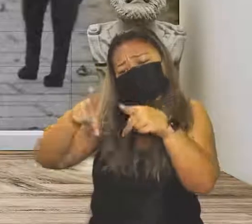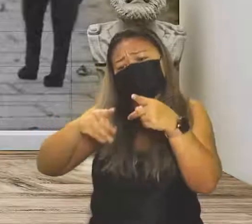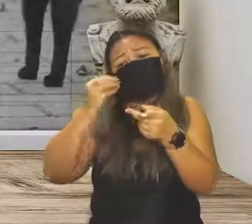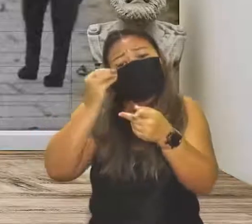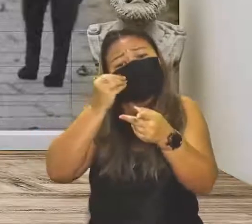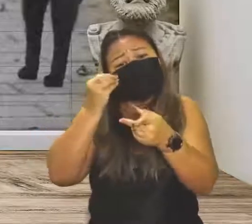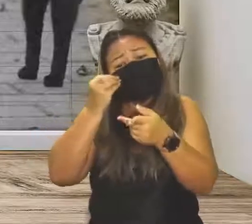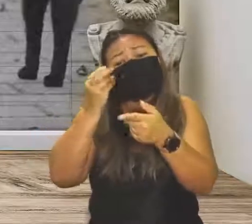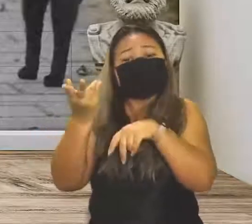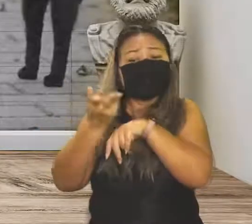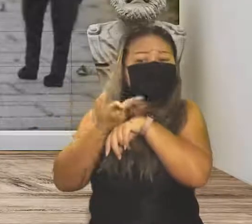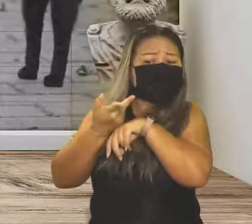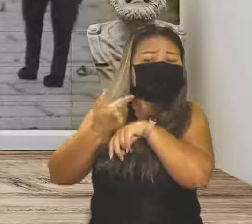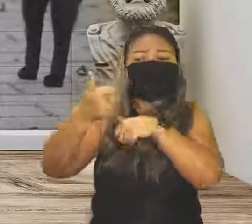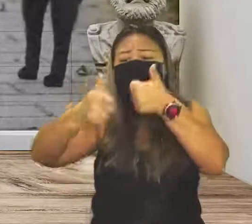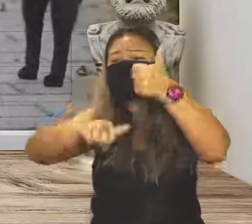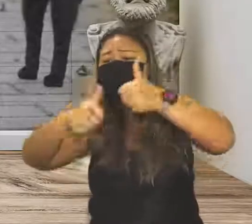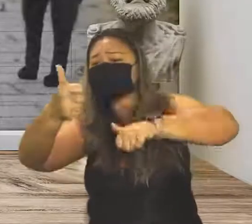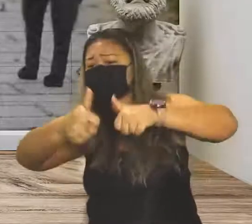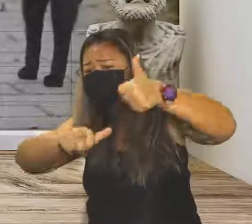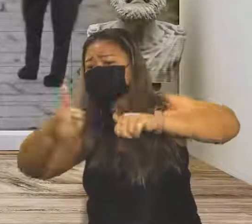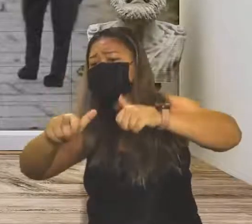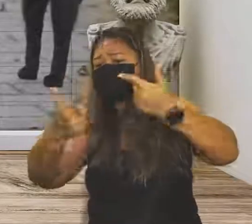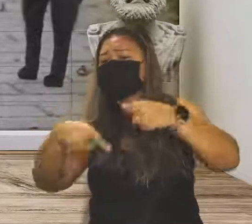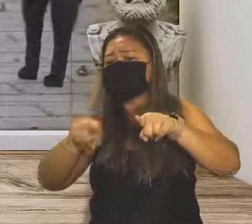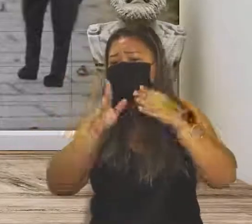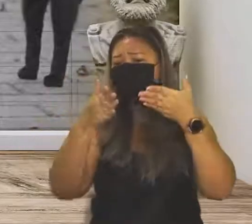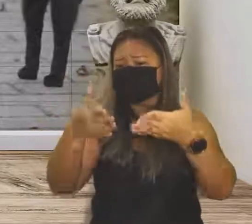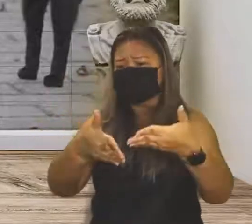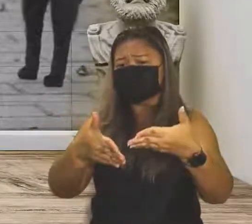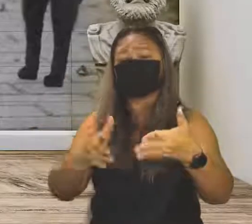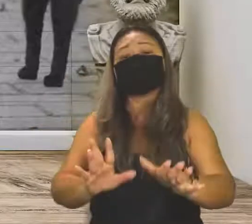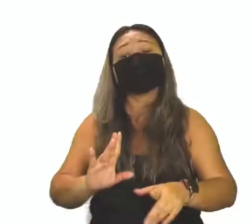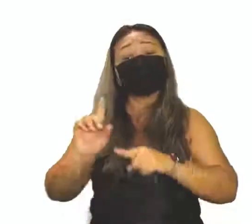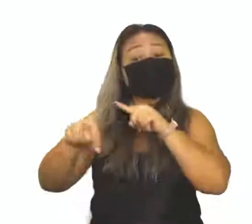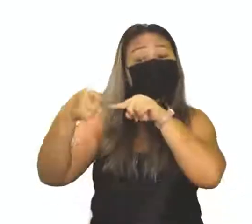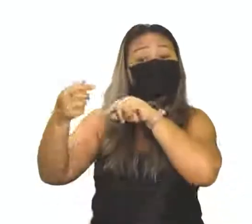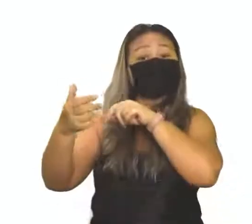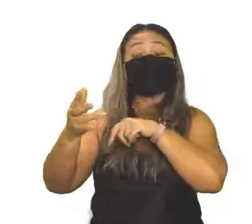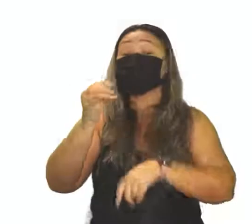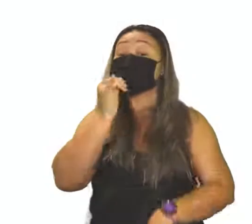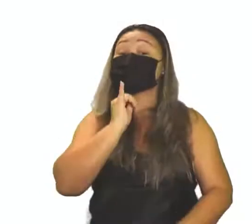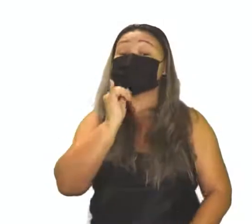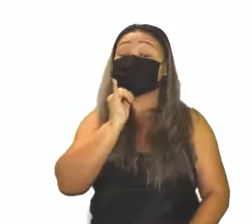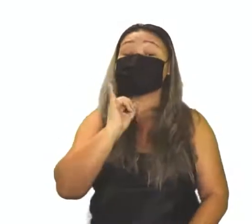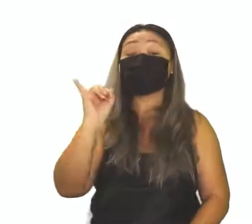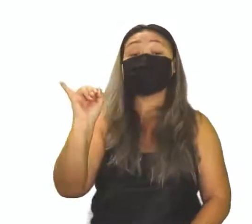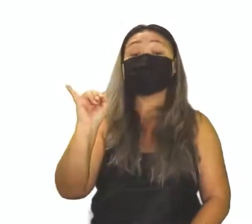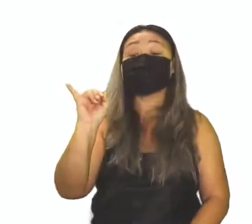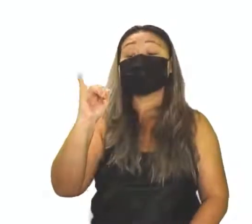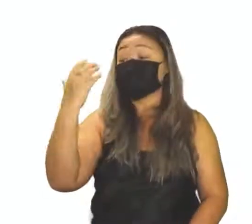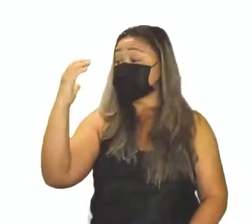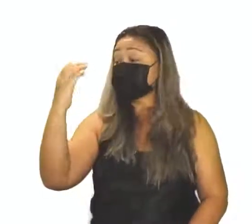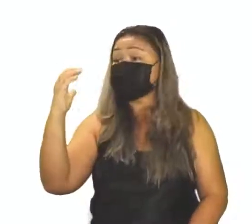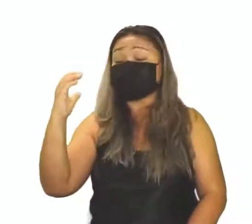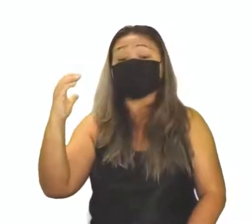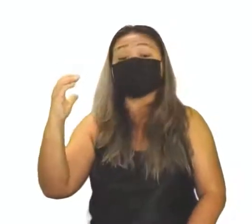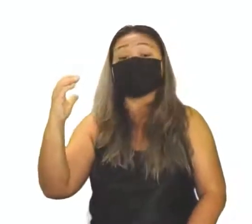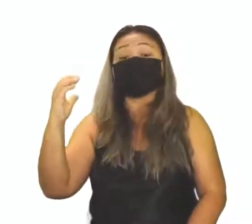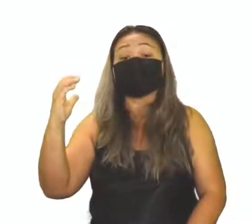experiência. Ele busca, né, ele analisa essa questão. Continuando para o próximo, um exemplo de conhecimento